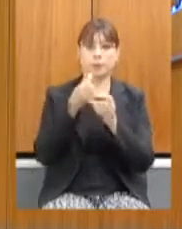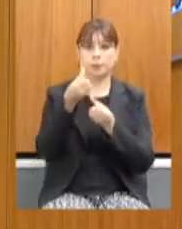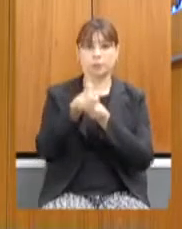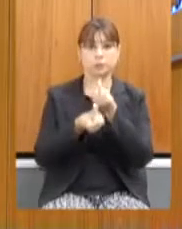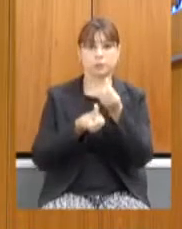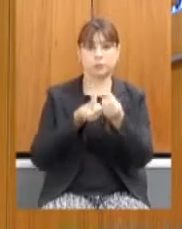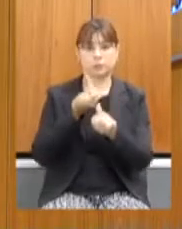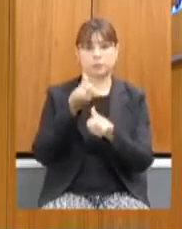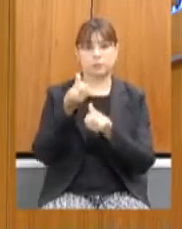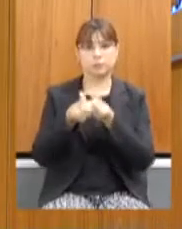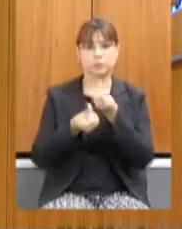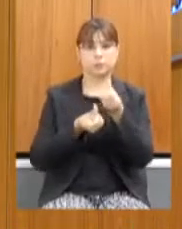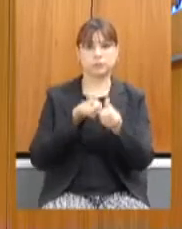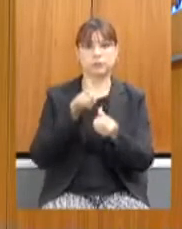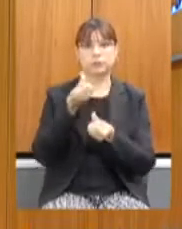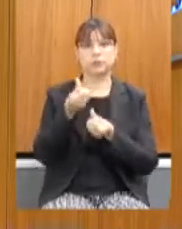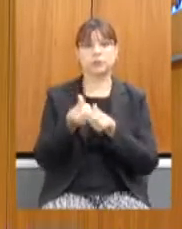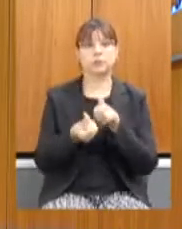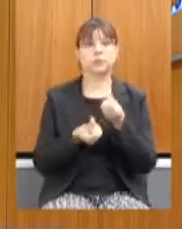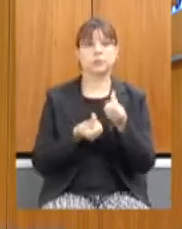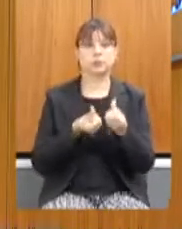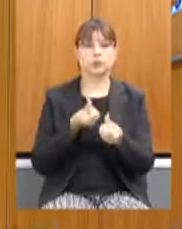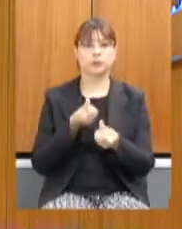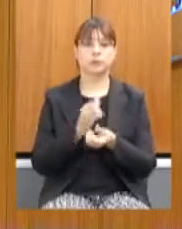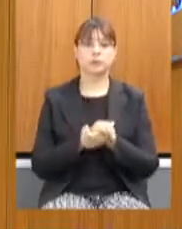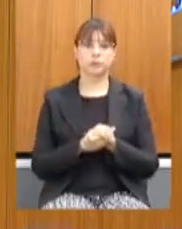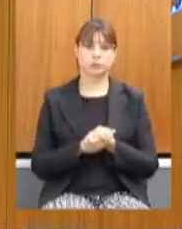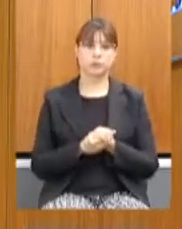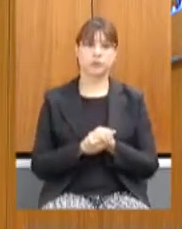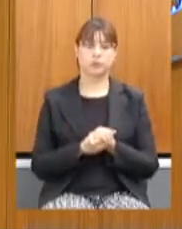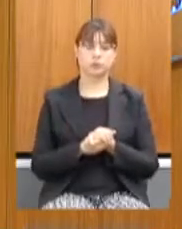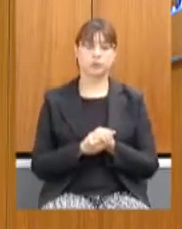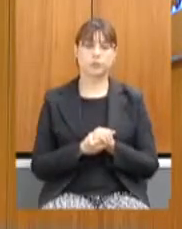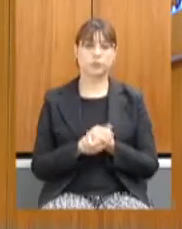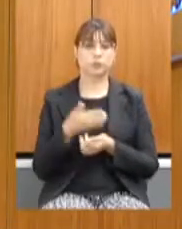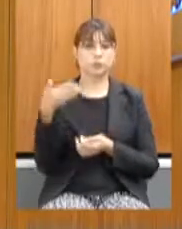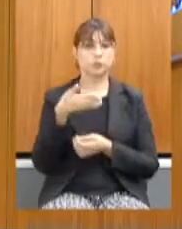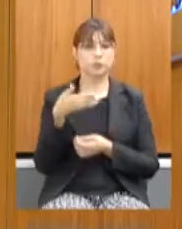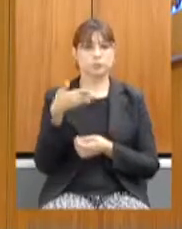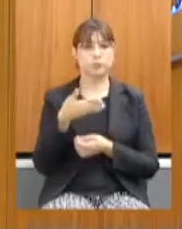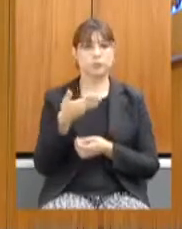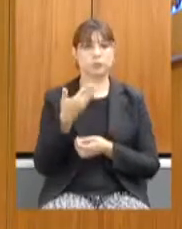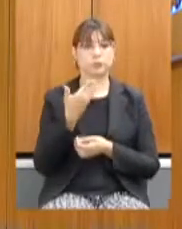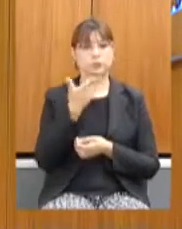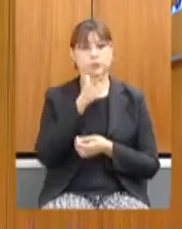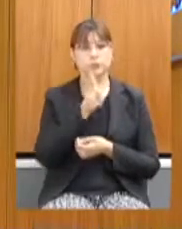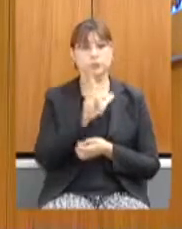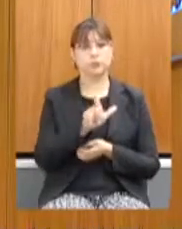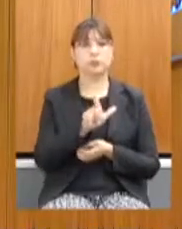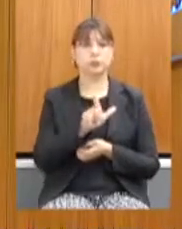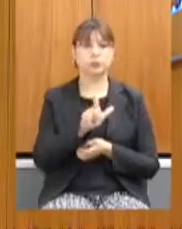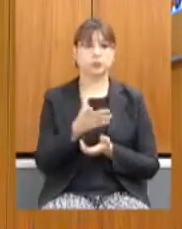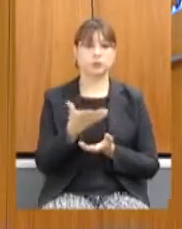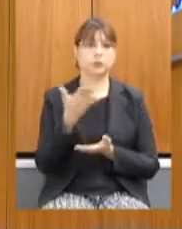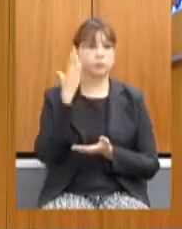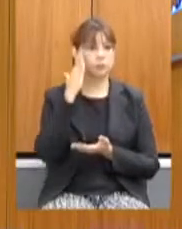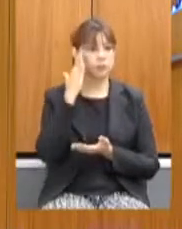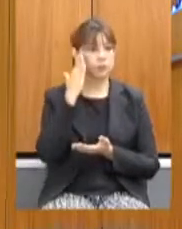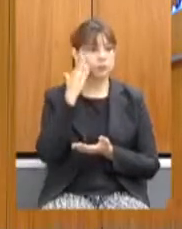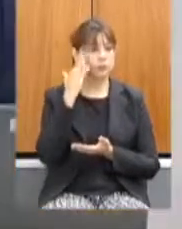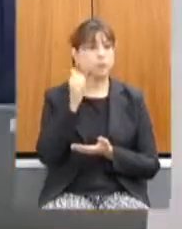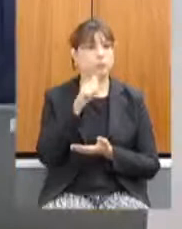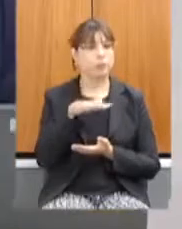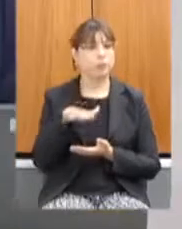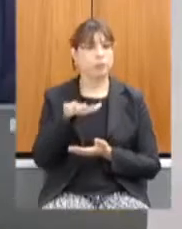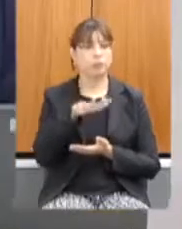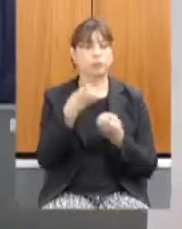das comissões da Assembleia para prestar informações sobre a gestão de suas respectivas áreas e